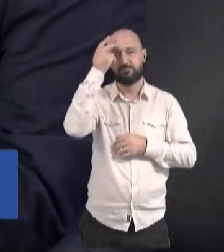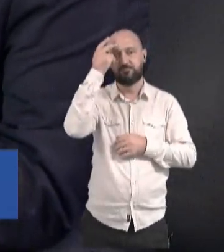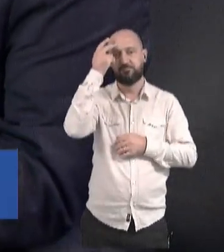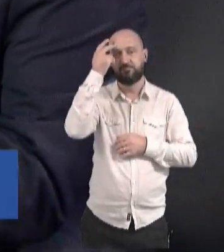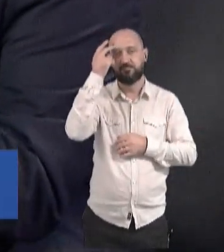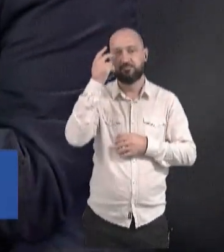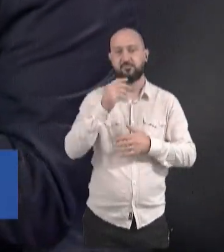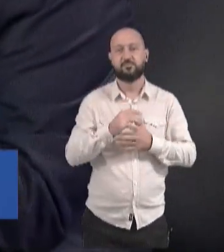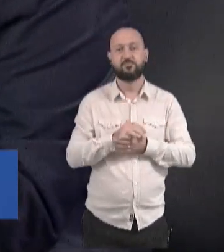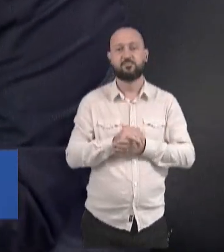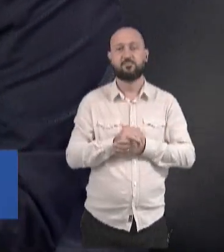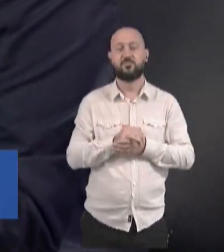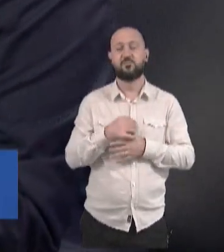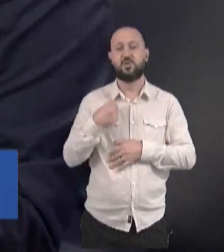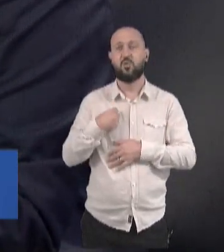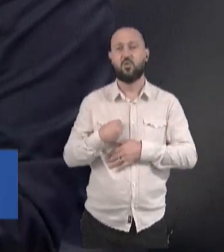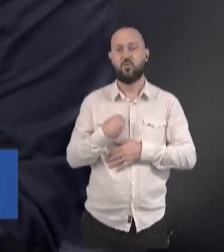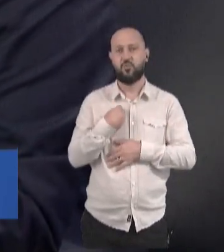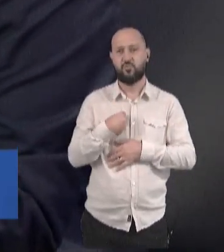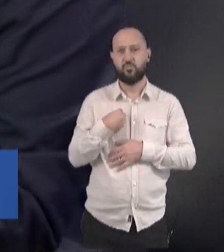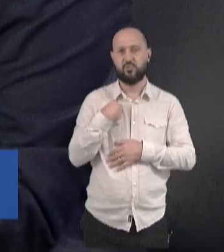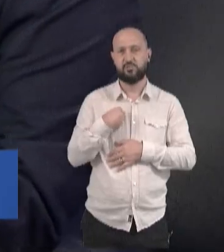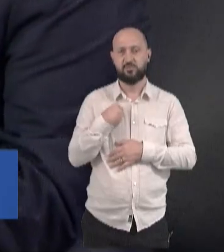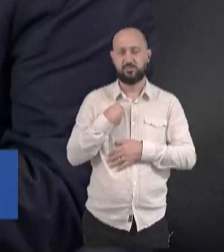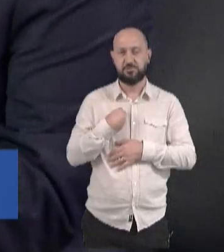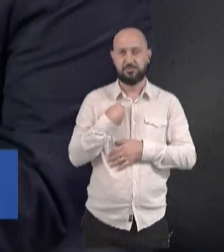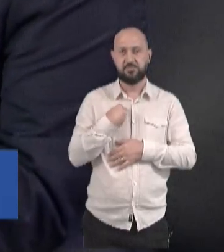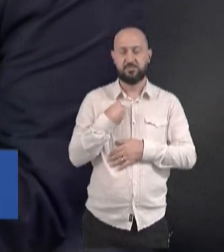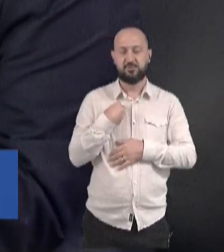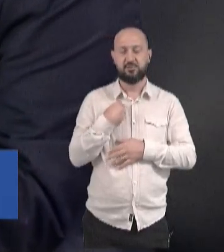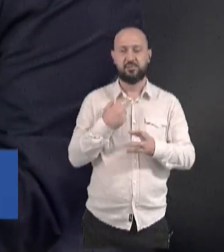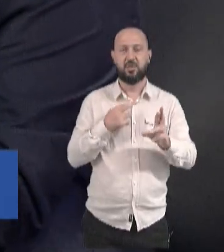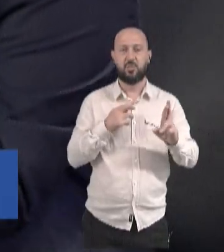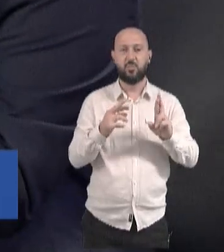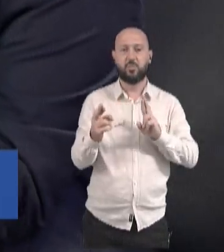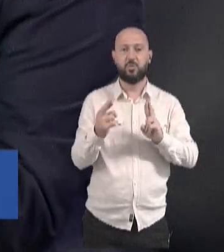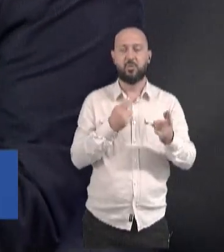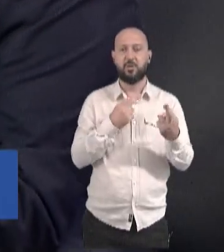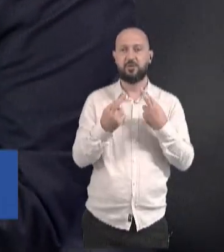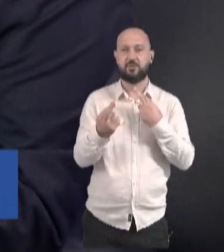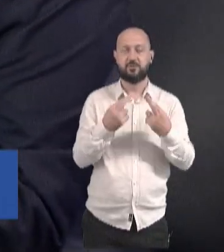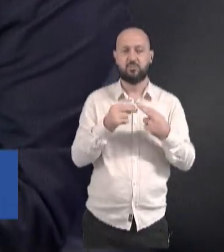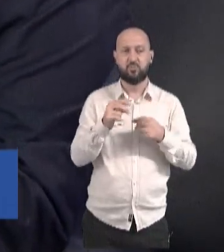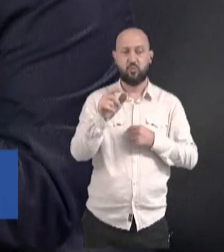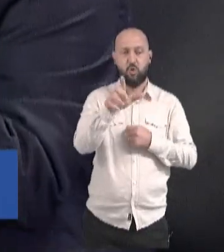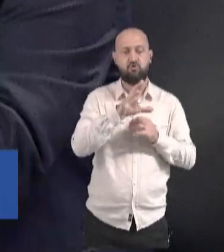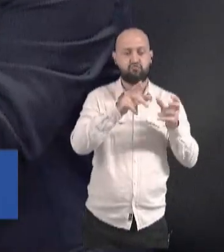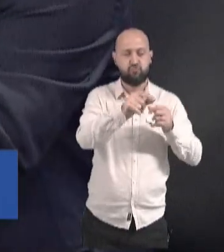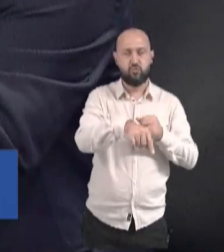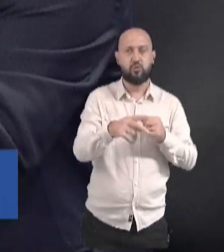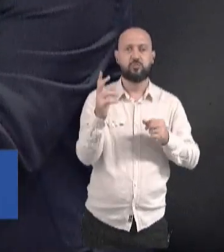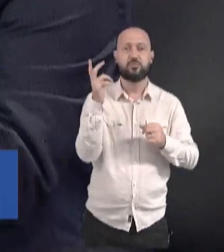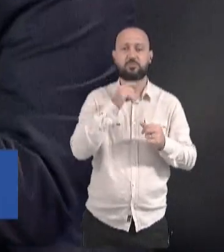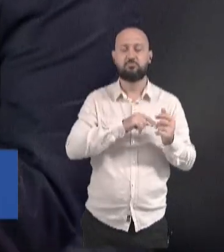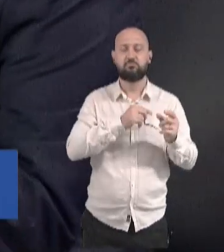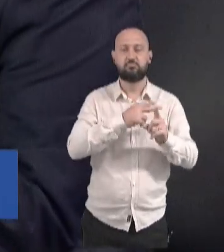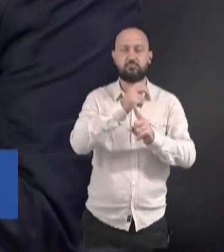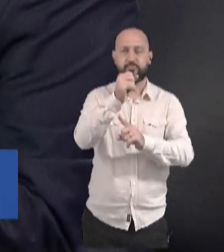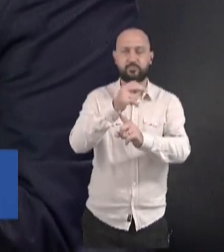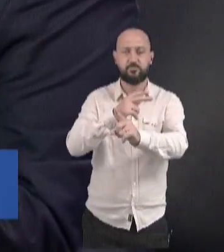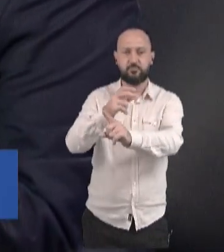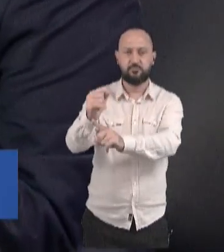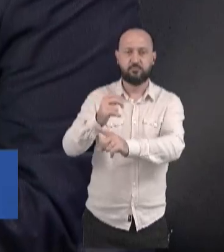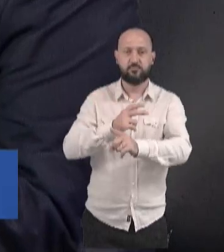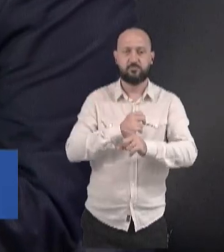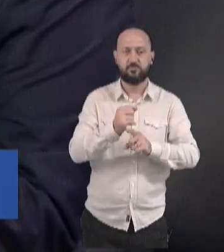né? Essa convivência mútua de ganha-ganha, ganhar a produção